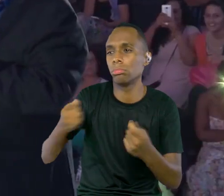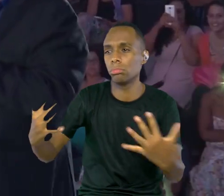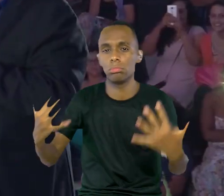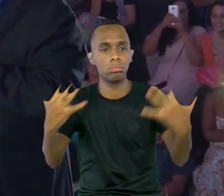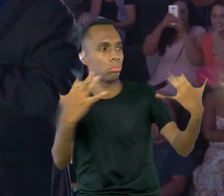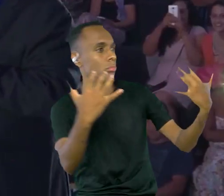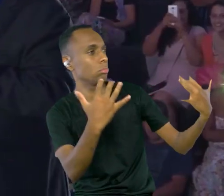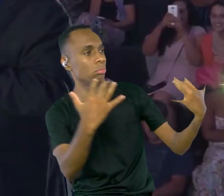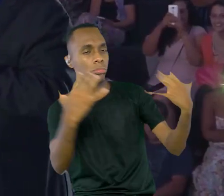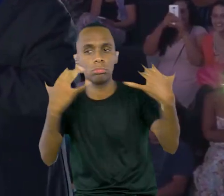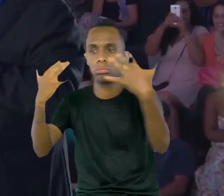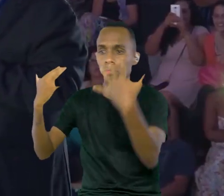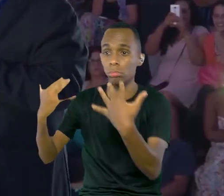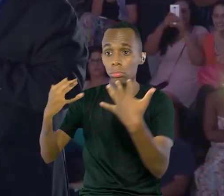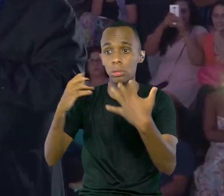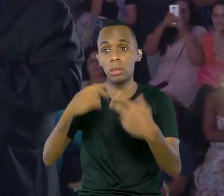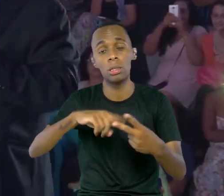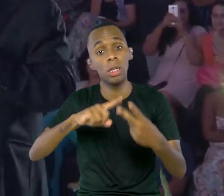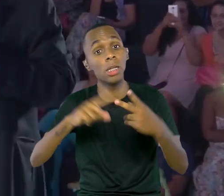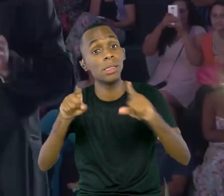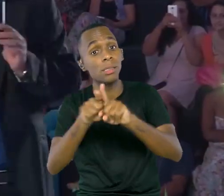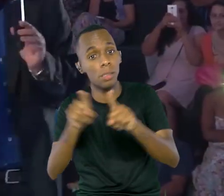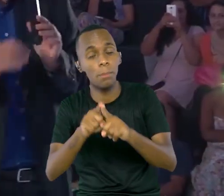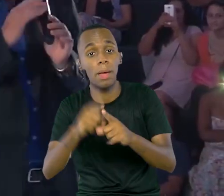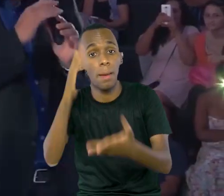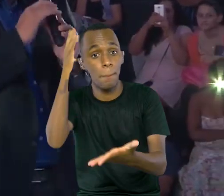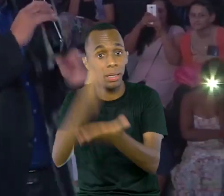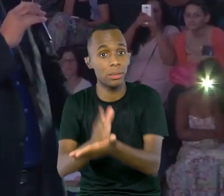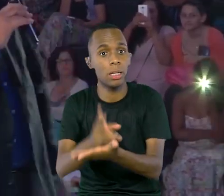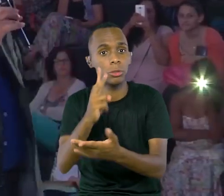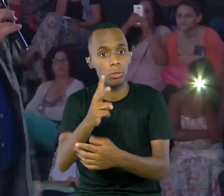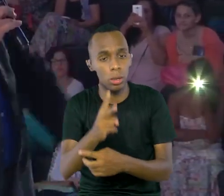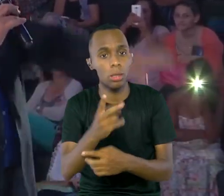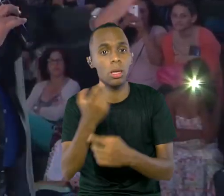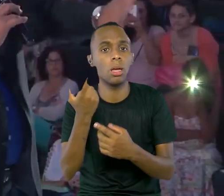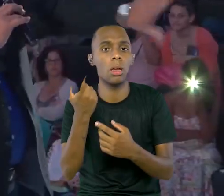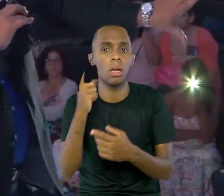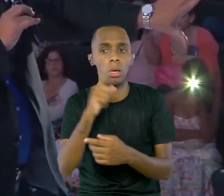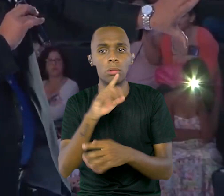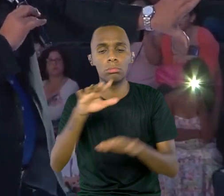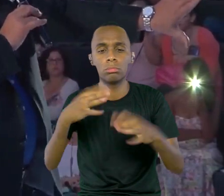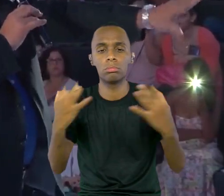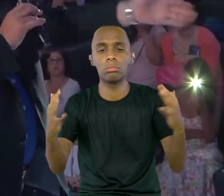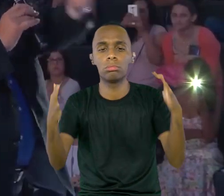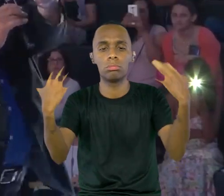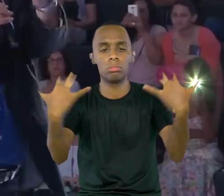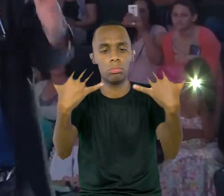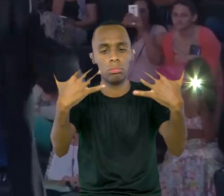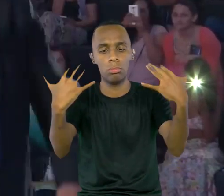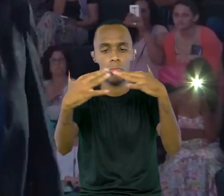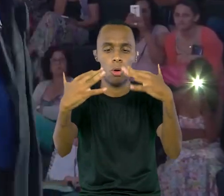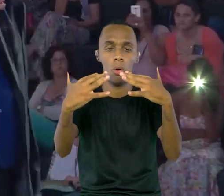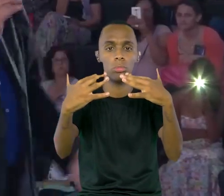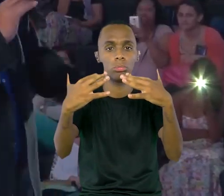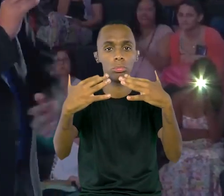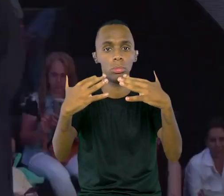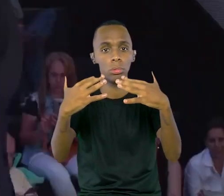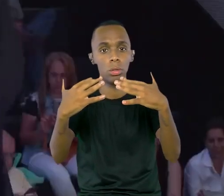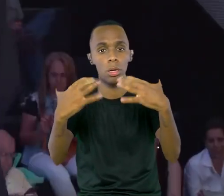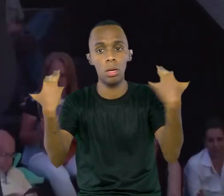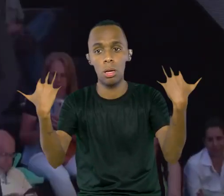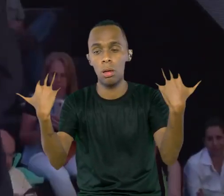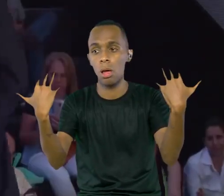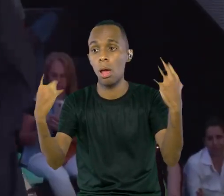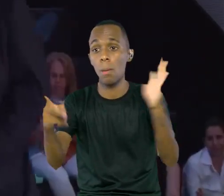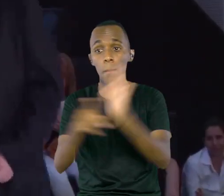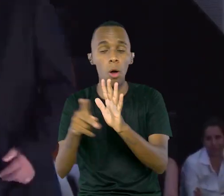olhar. A sala pelo olhar. Segundo, metade dele estava virado com a cabeça para cá, outra metade para cá. Claro, estava